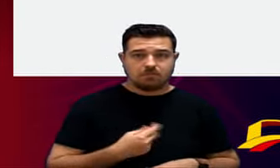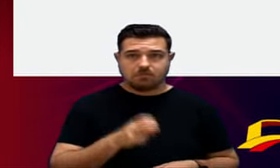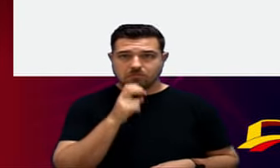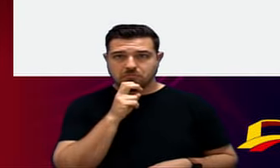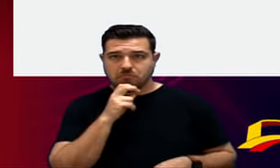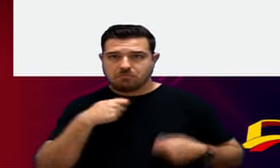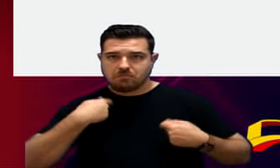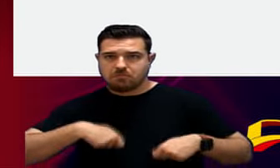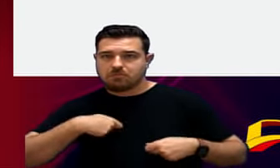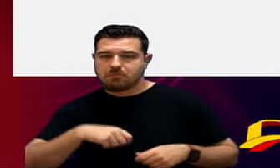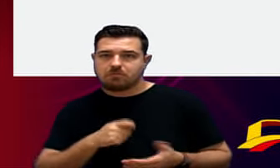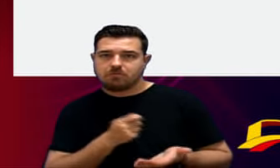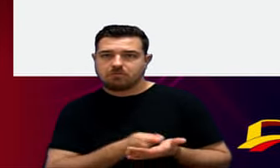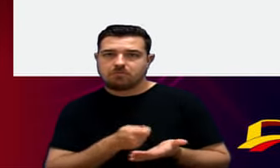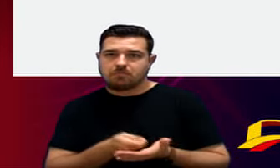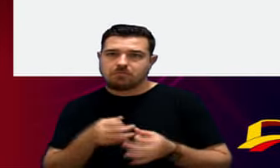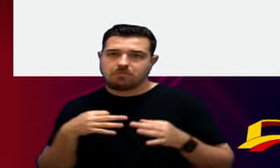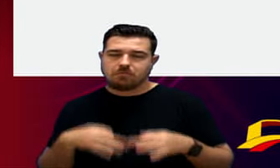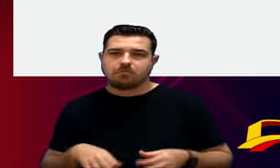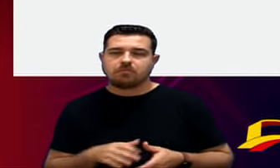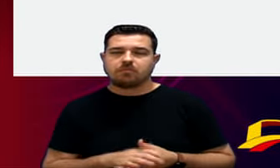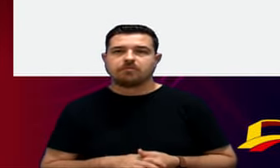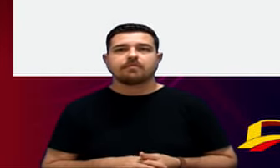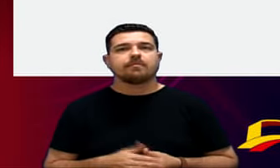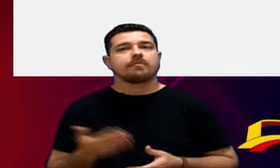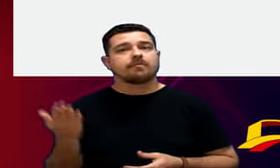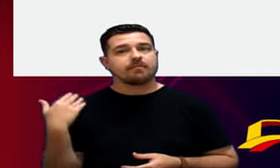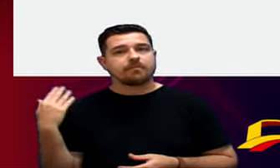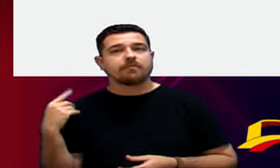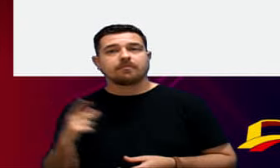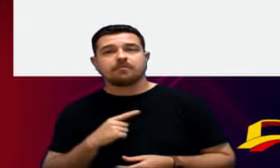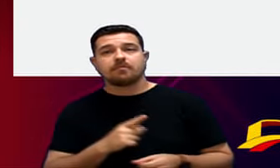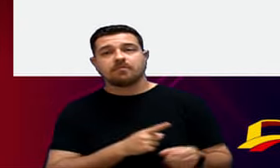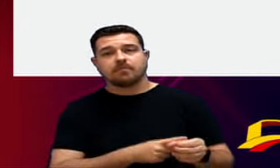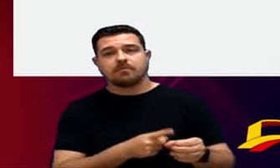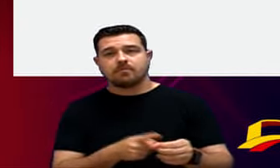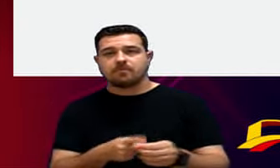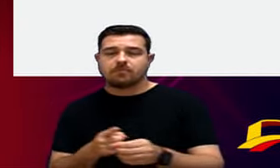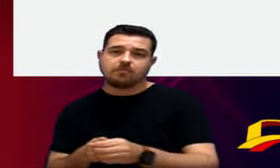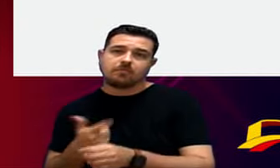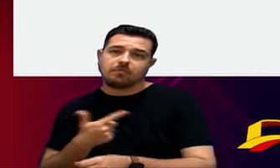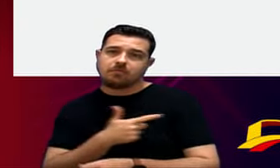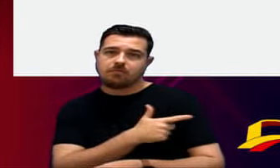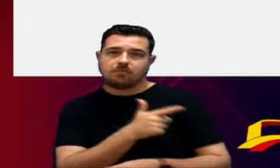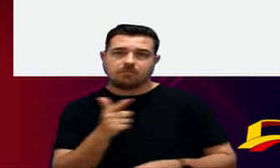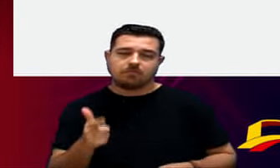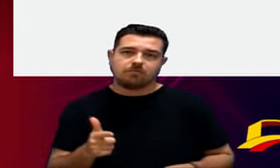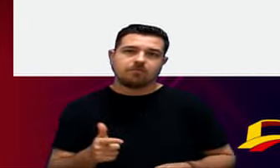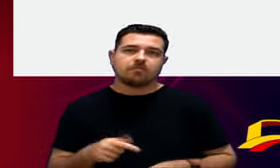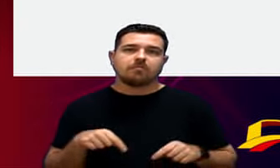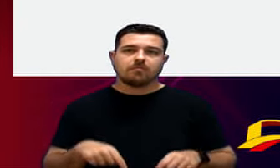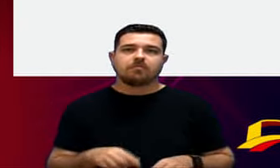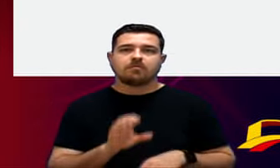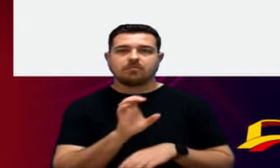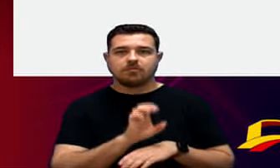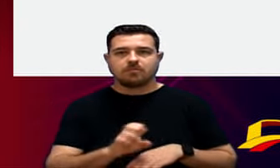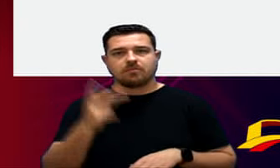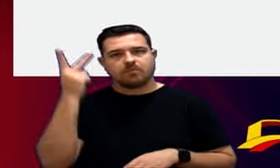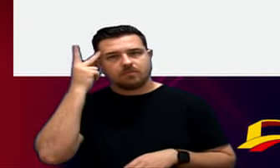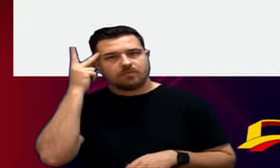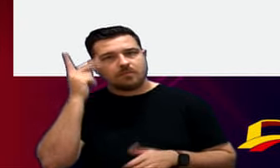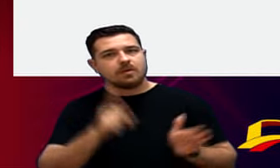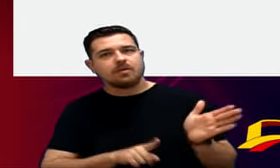de Bombeiros eh houve cidades né Há dois casos de cidades aqui no Estado de São Paulo que